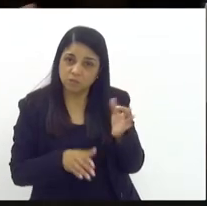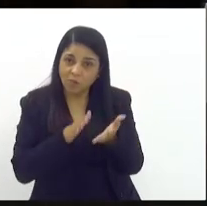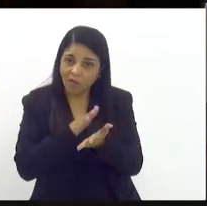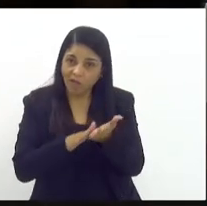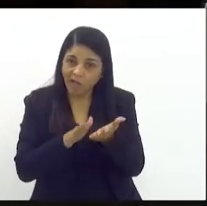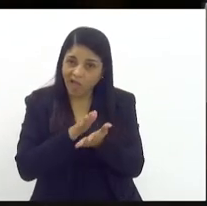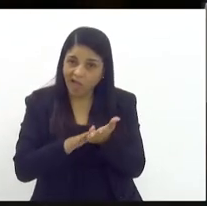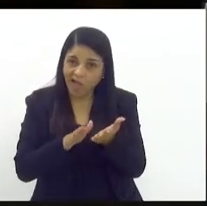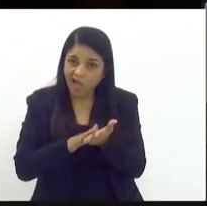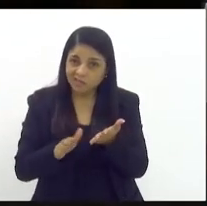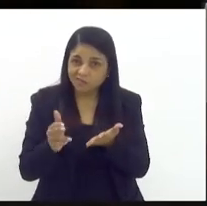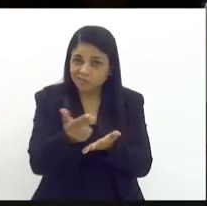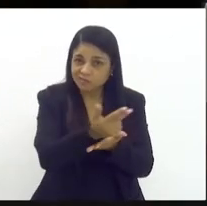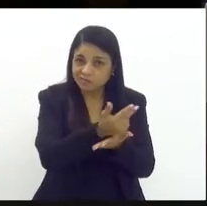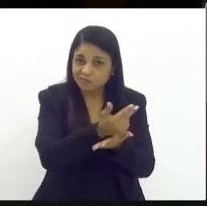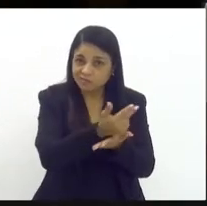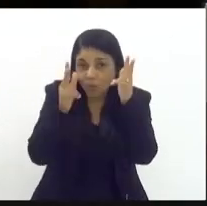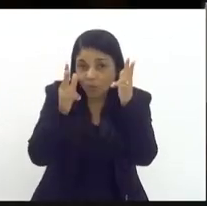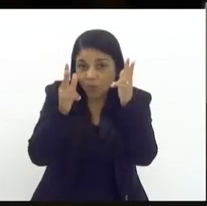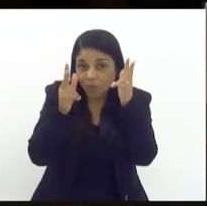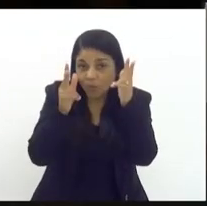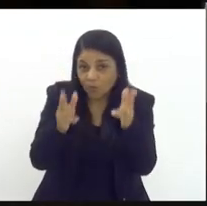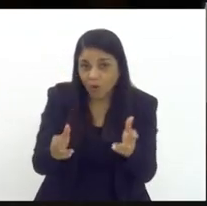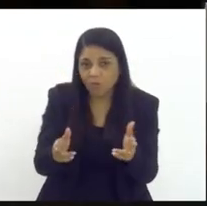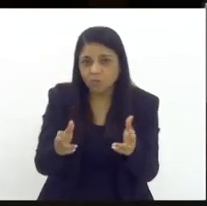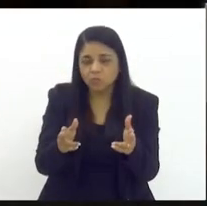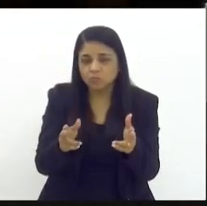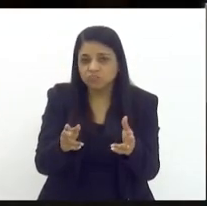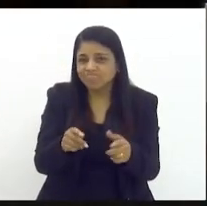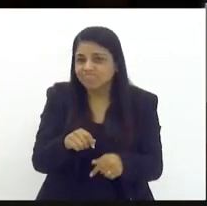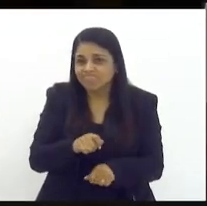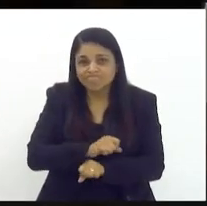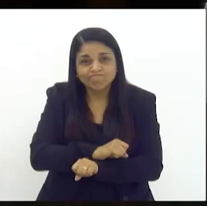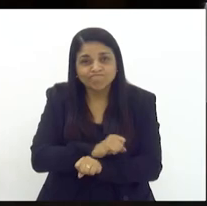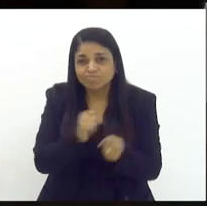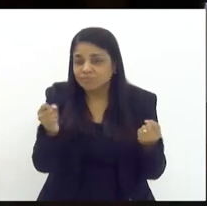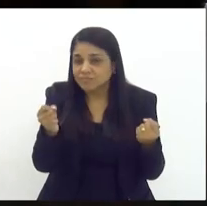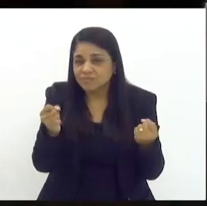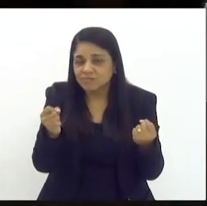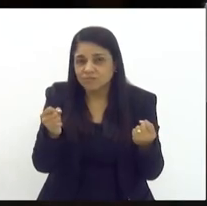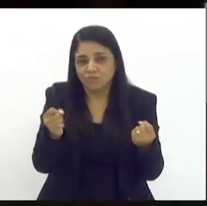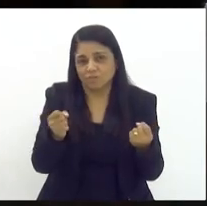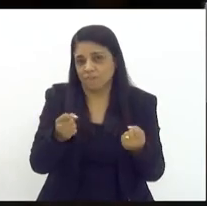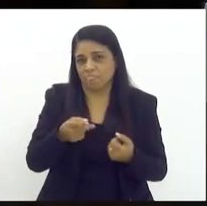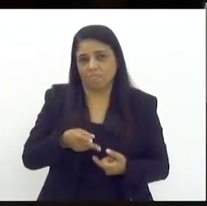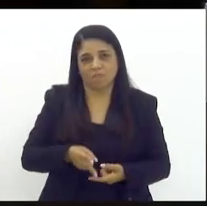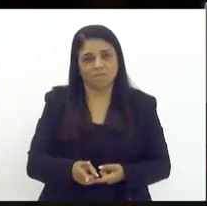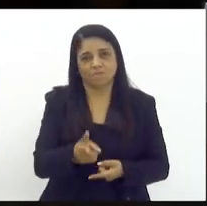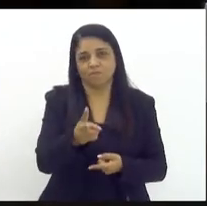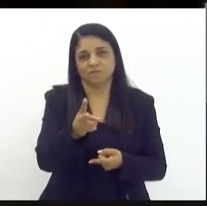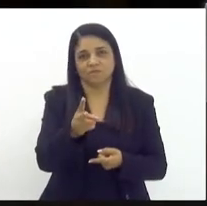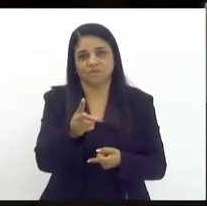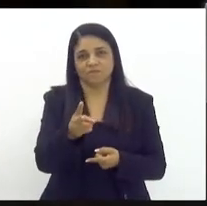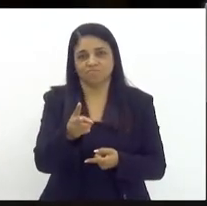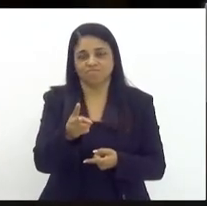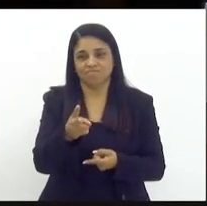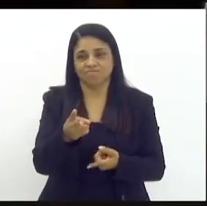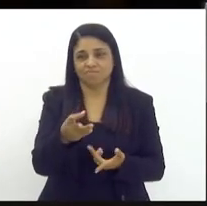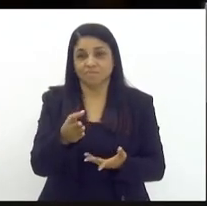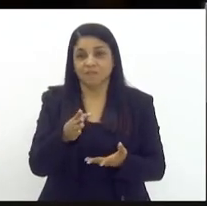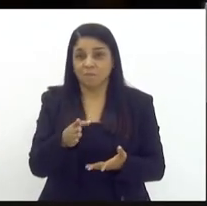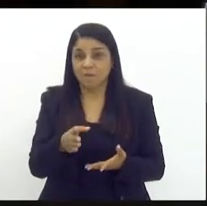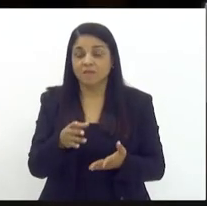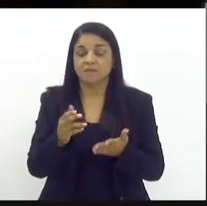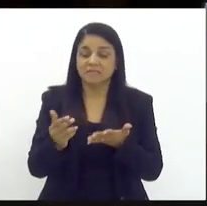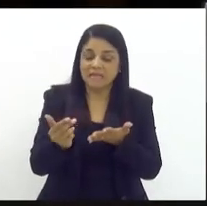tributário é o mesmo gasto SUS com esse negócio não existe não não dá para continuar desse jeito em alguma medida mas eu acho